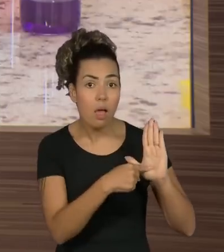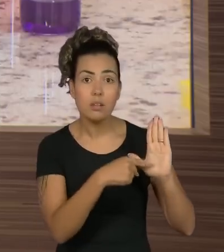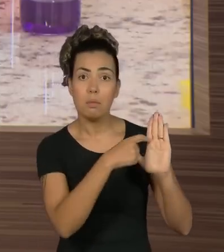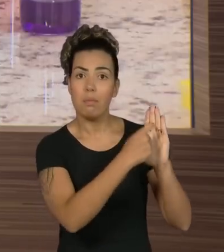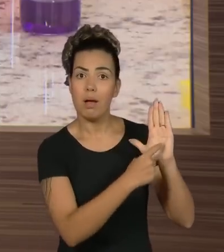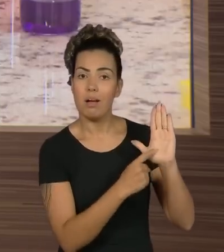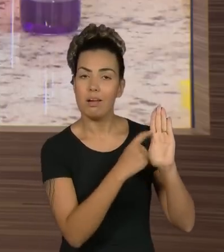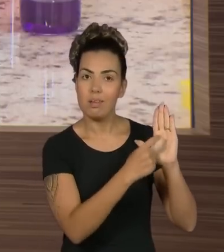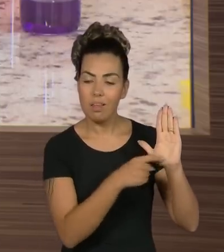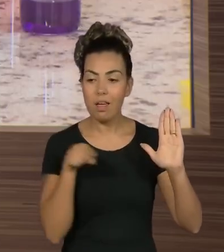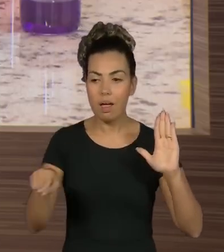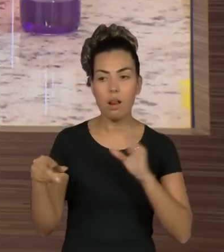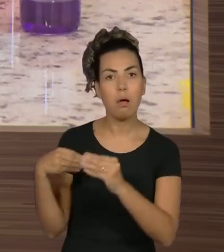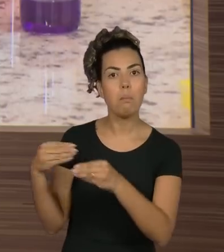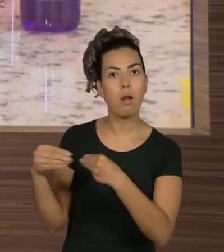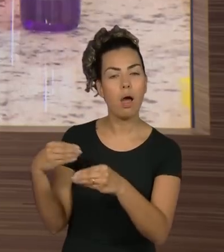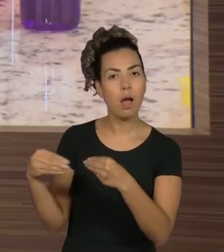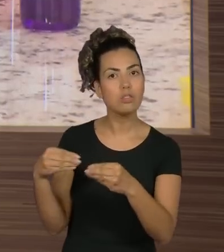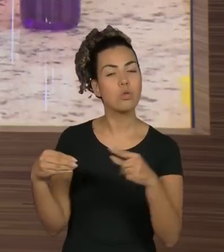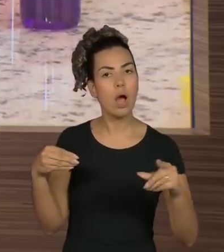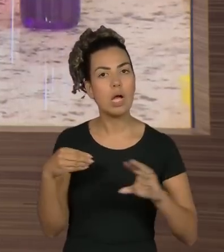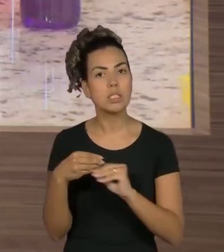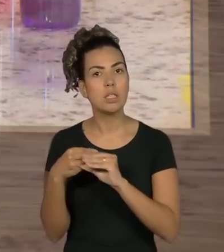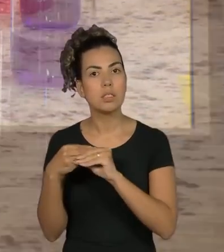que se dissolve na natureza.